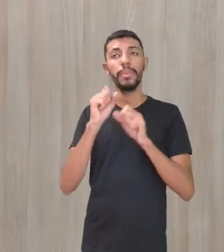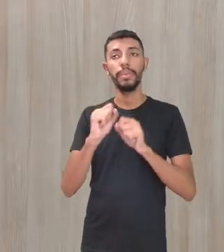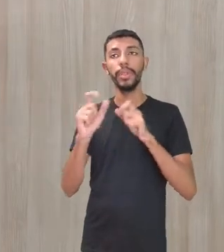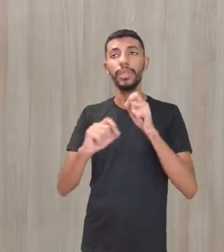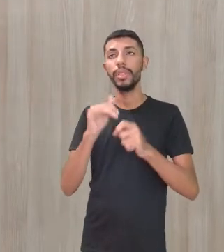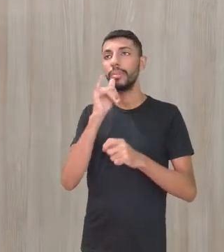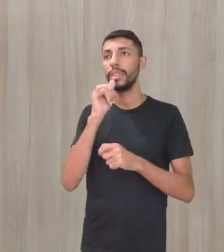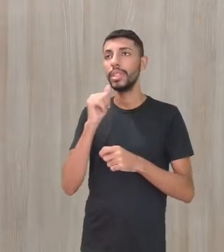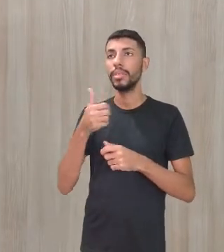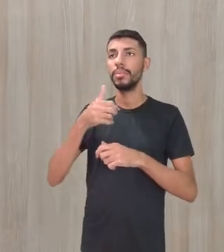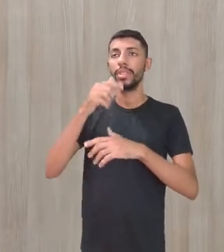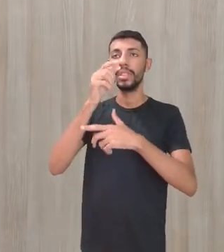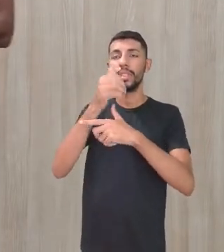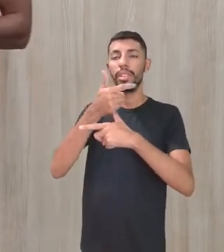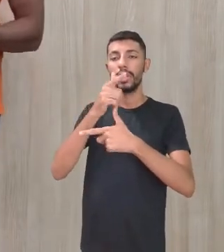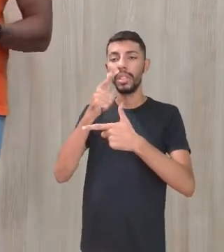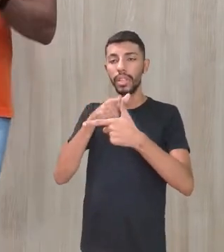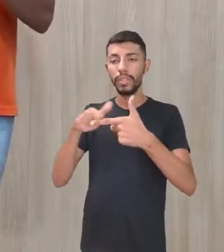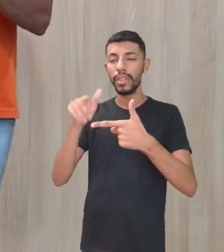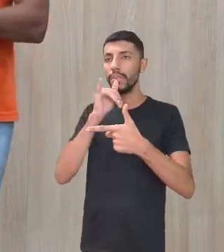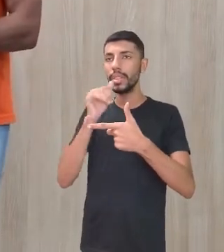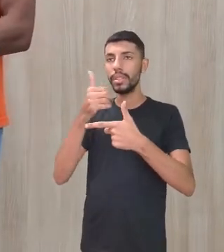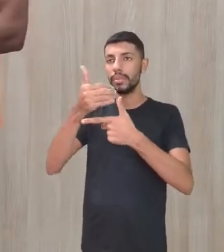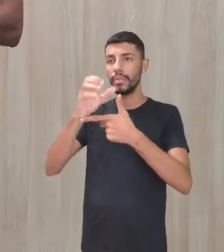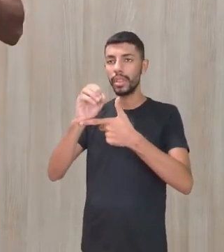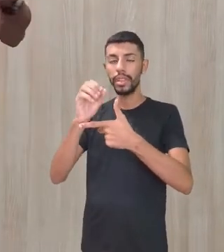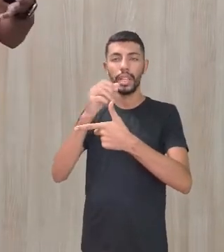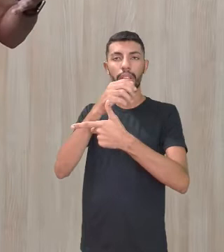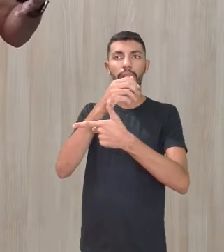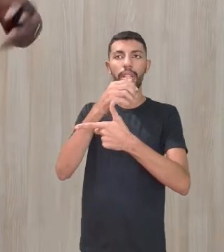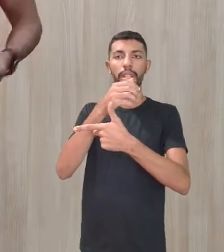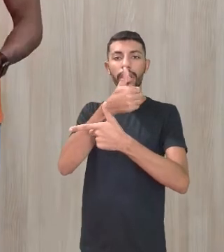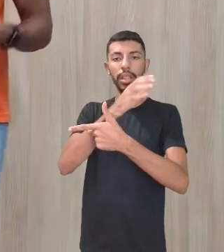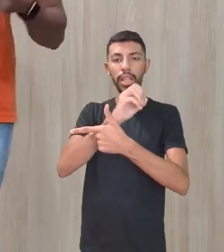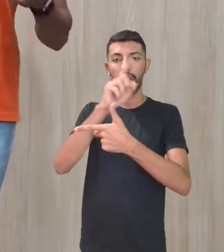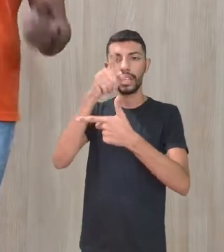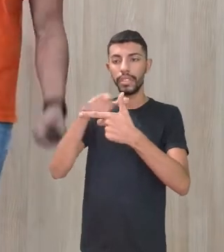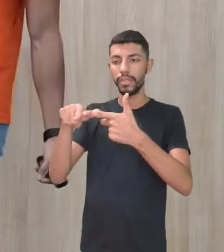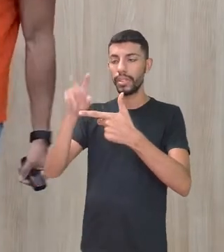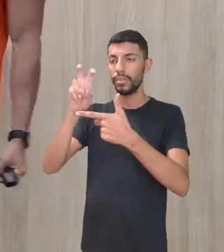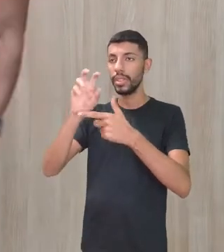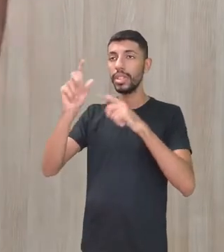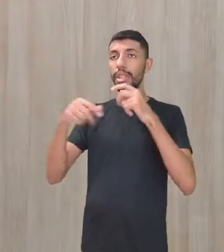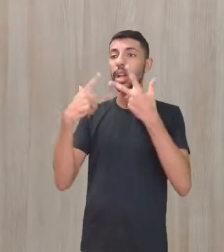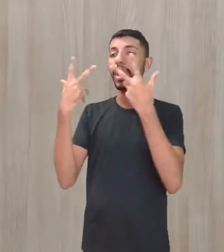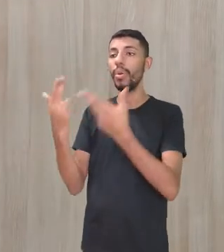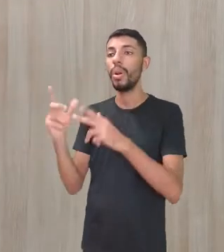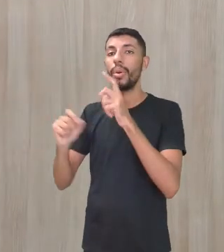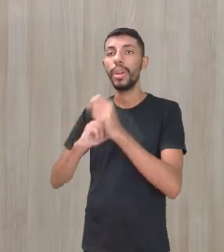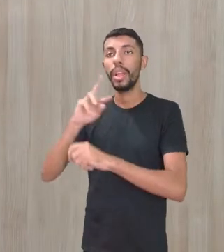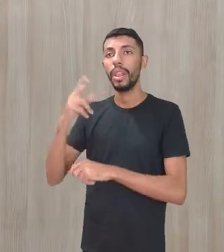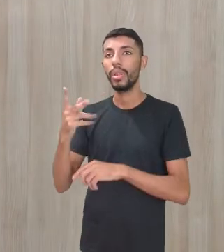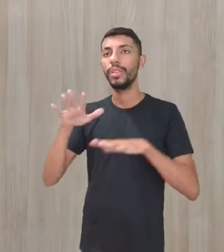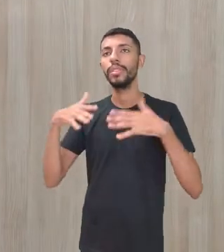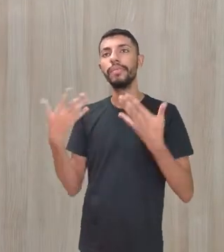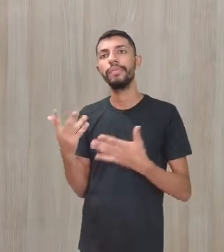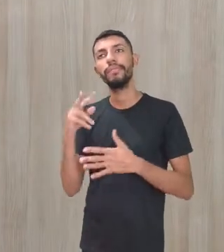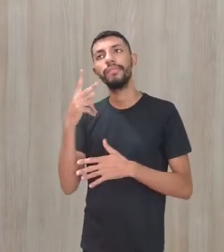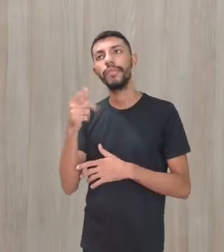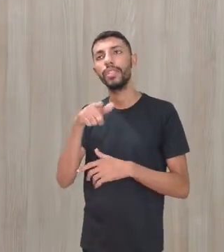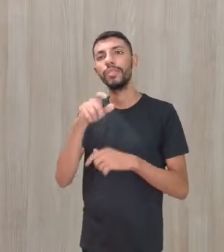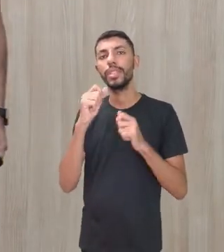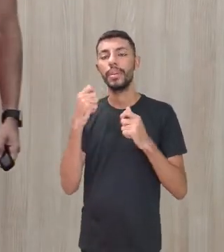o 10 pelo 5, certo? Então, 10 dividido por 5 é igual a 2. Então, esse 2 você